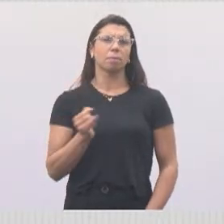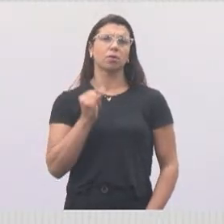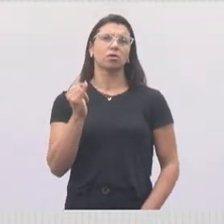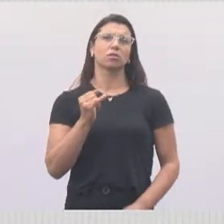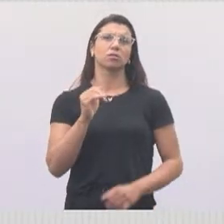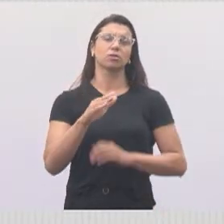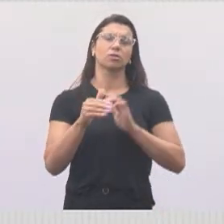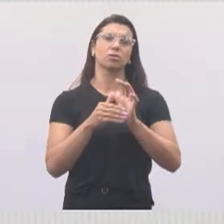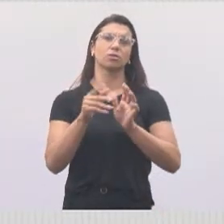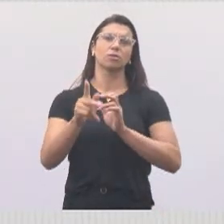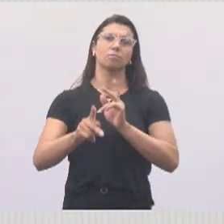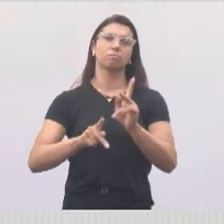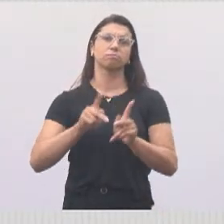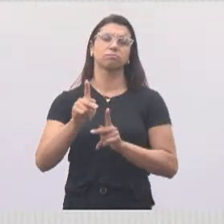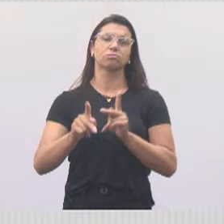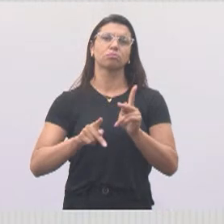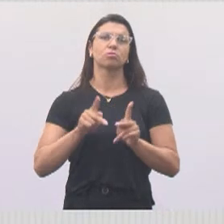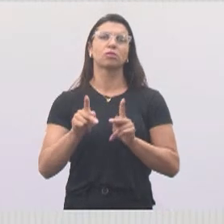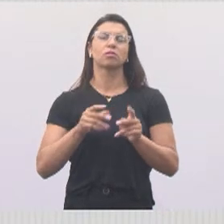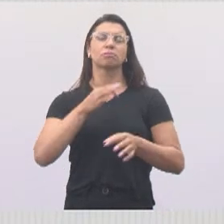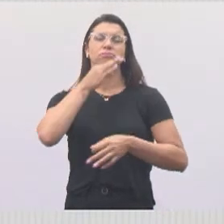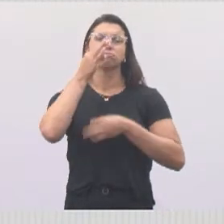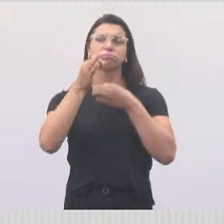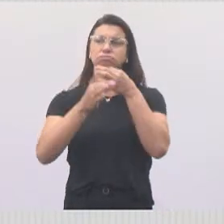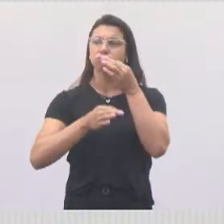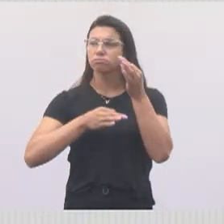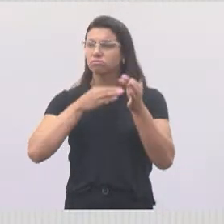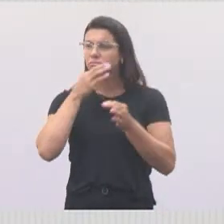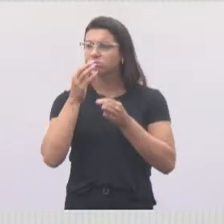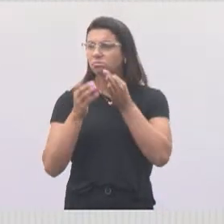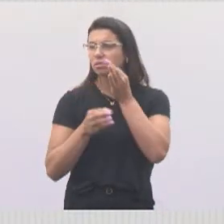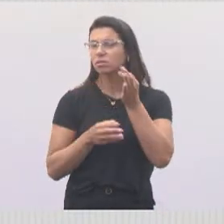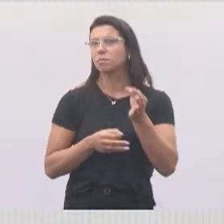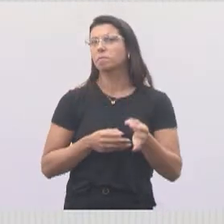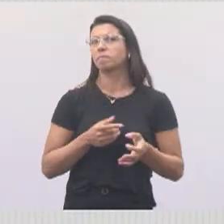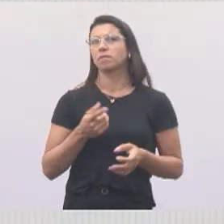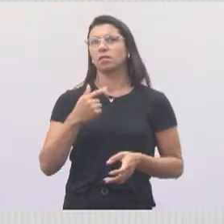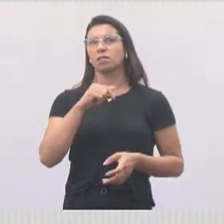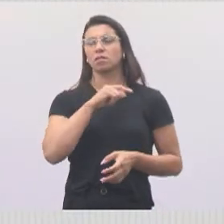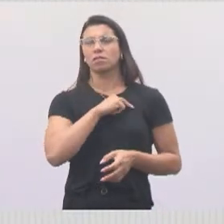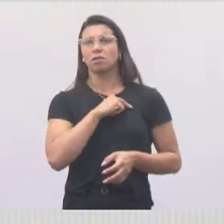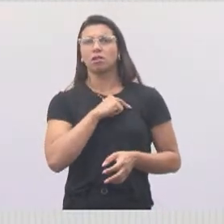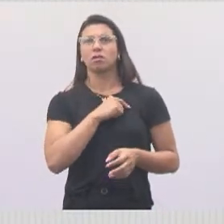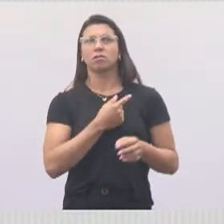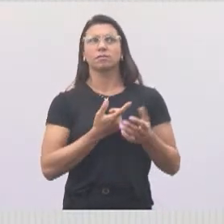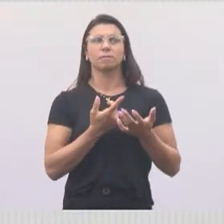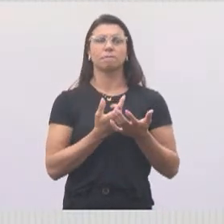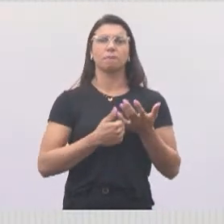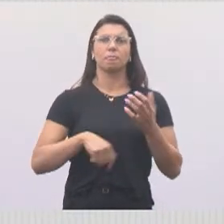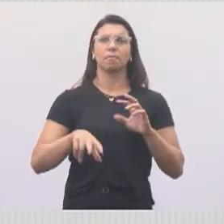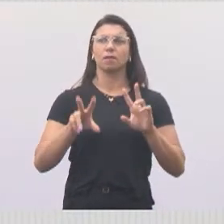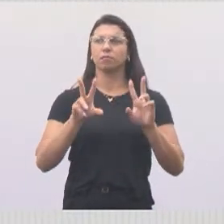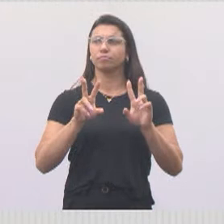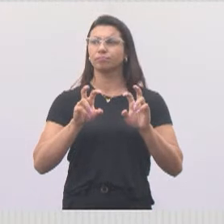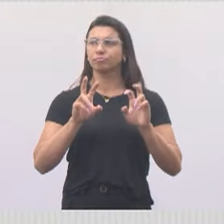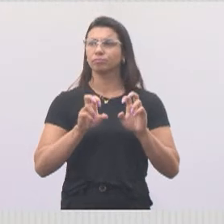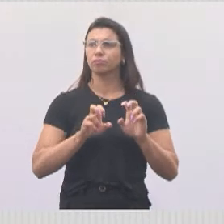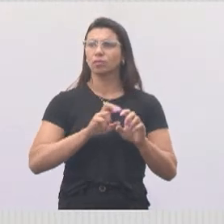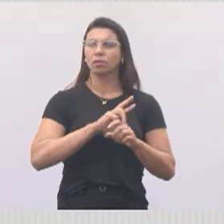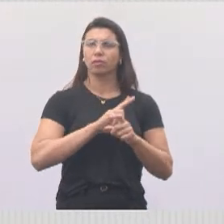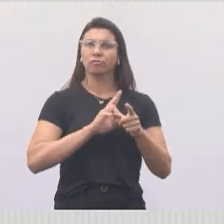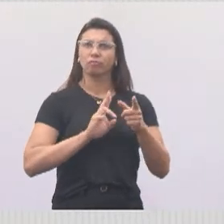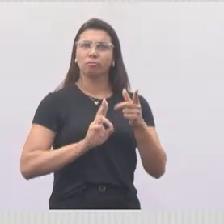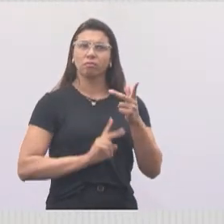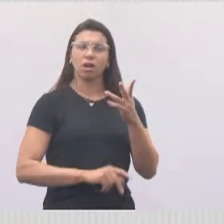O Rio Comprido tem mudado bastante, pessoal. Estamos em trâmite de regularização das áreas. Já